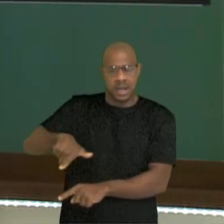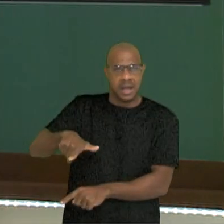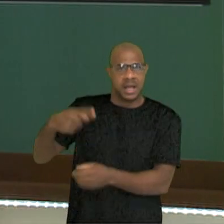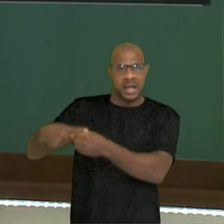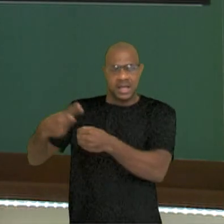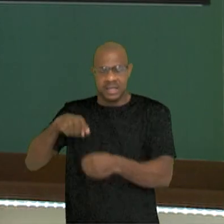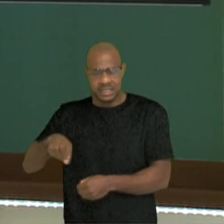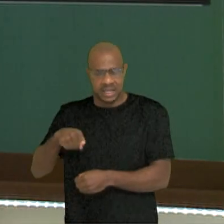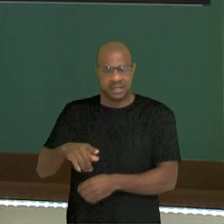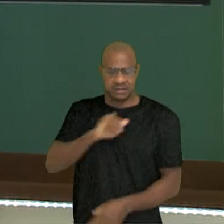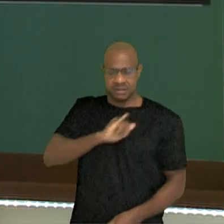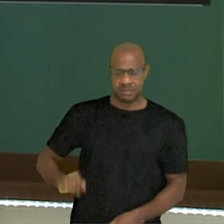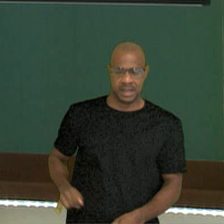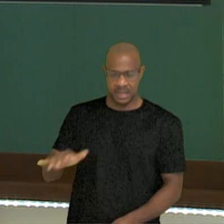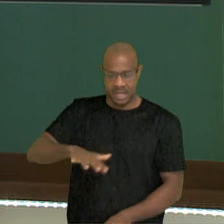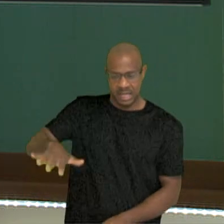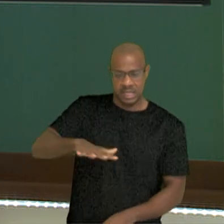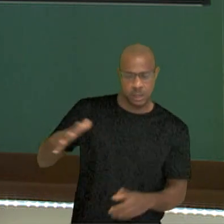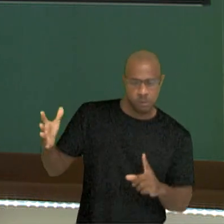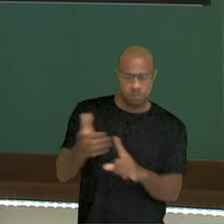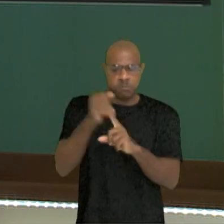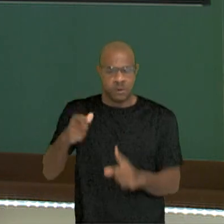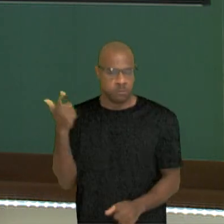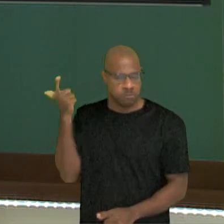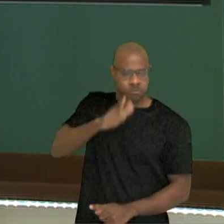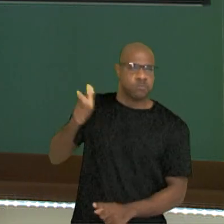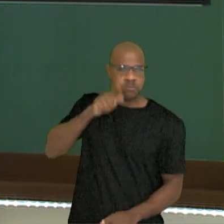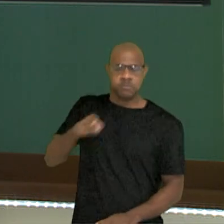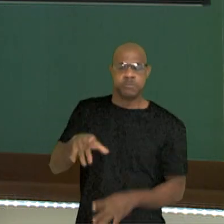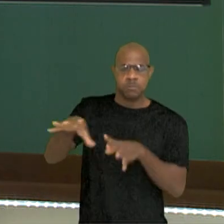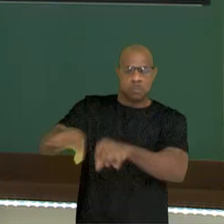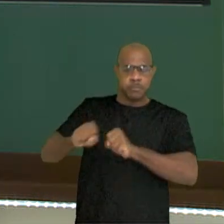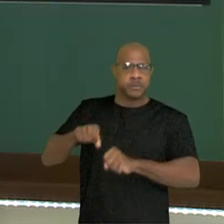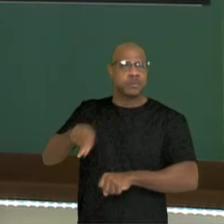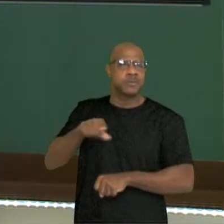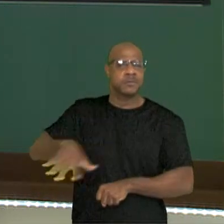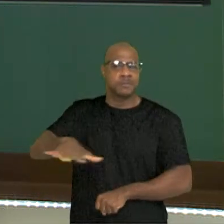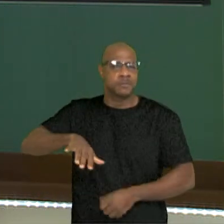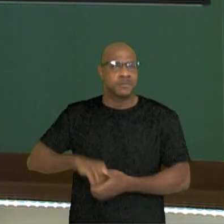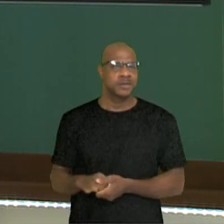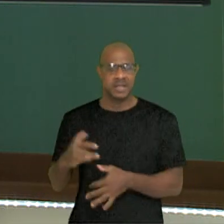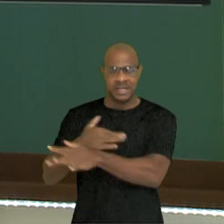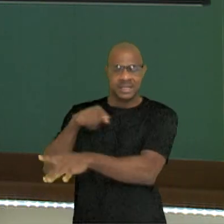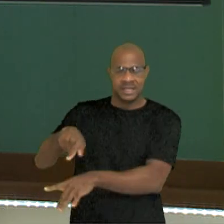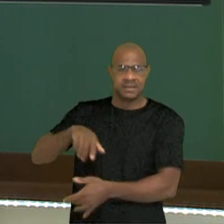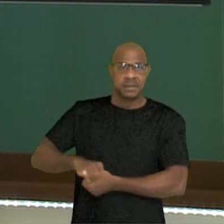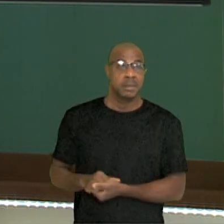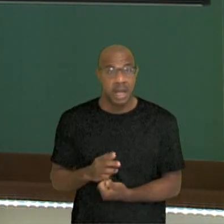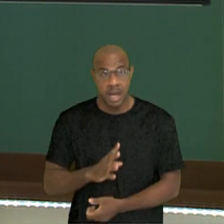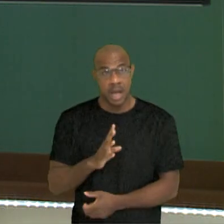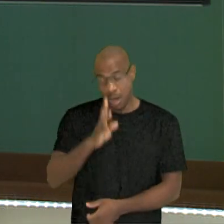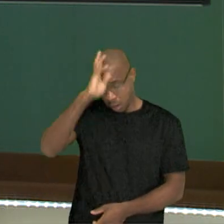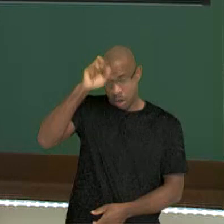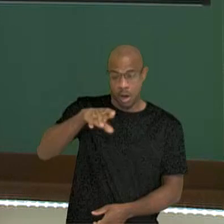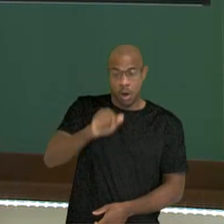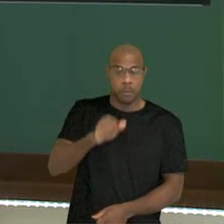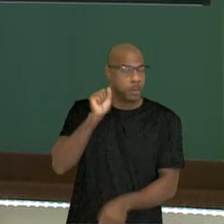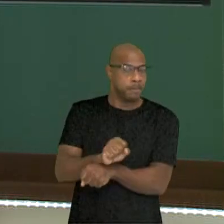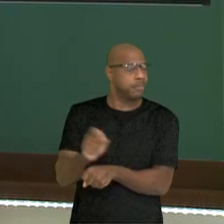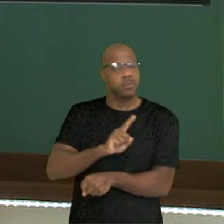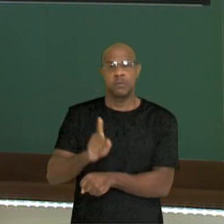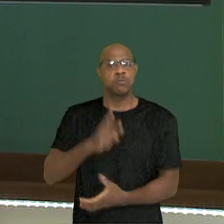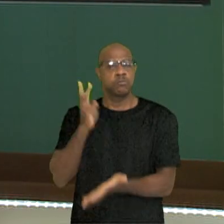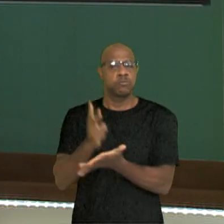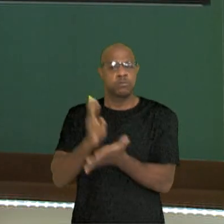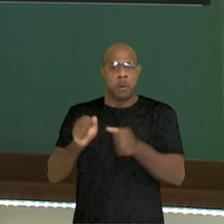Império de Cartago, né? E vai acabar vencendo essa guerra. Porém, Roma não vai parar por aí durante esse período. Ela vai